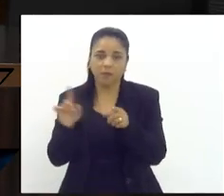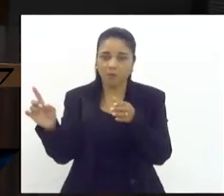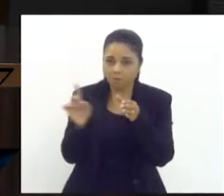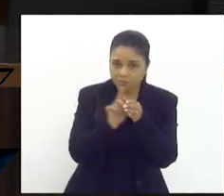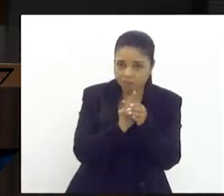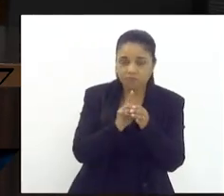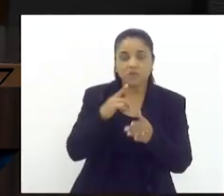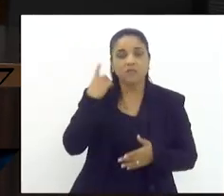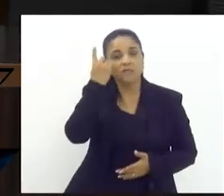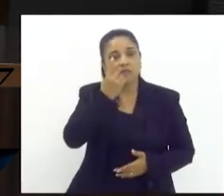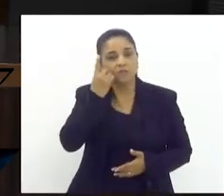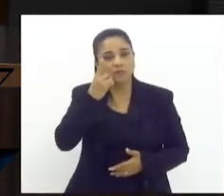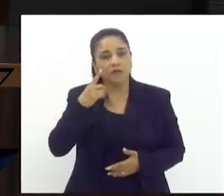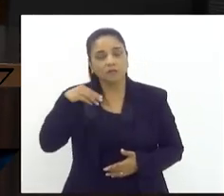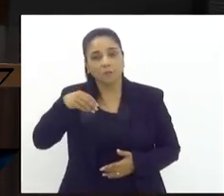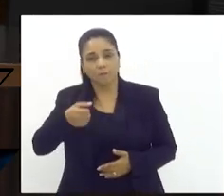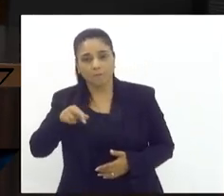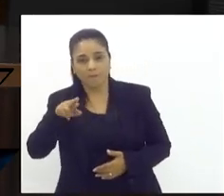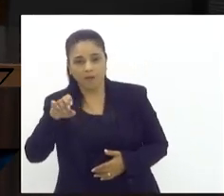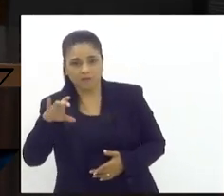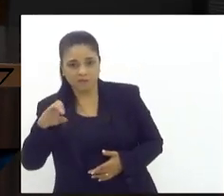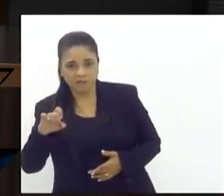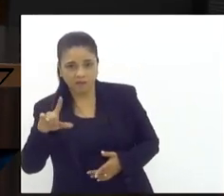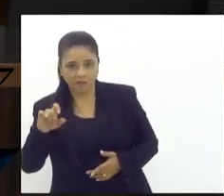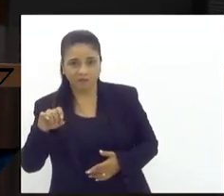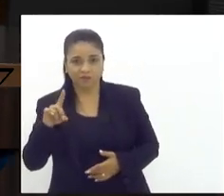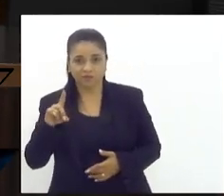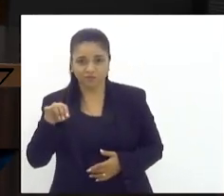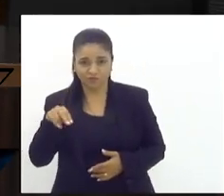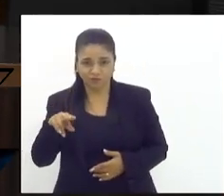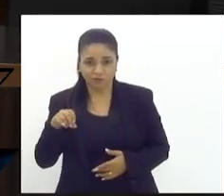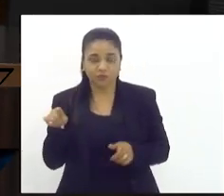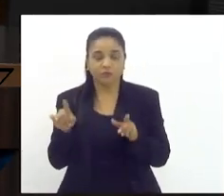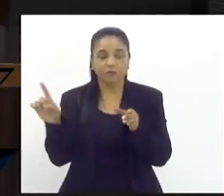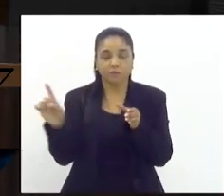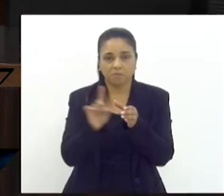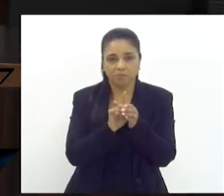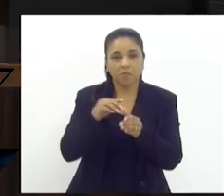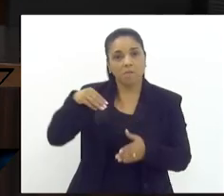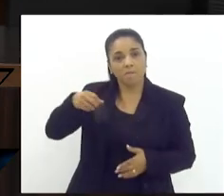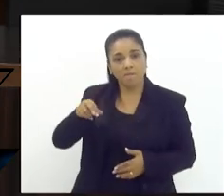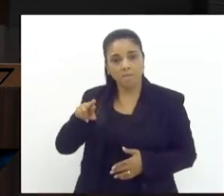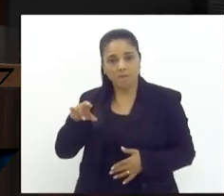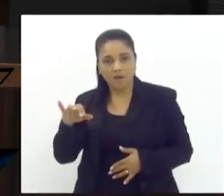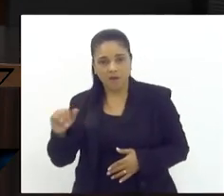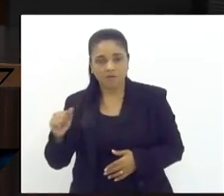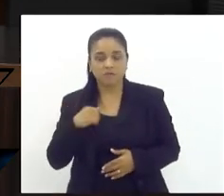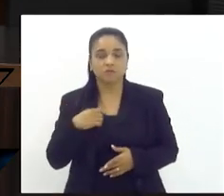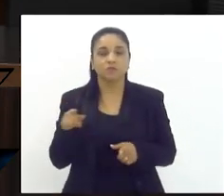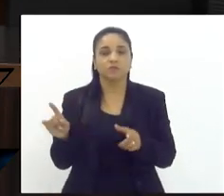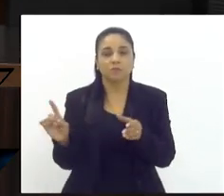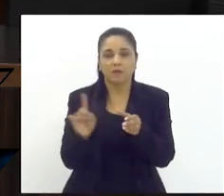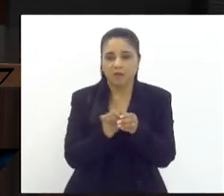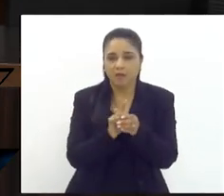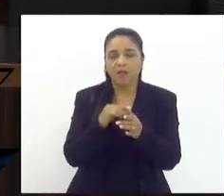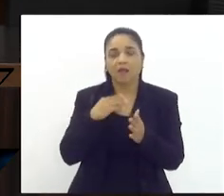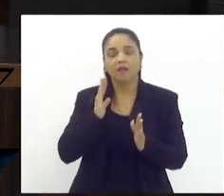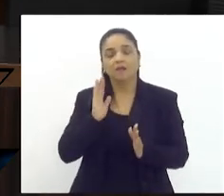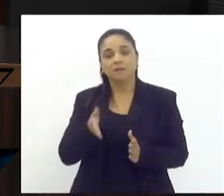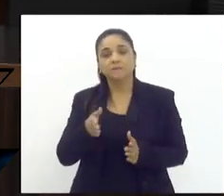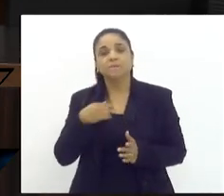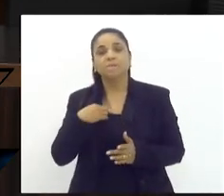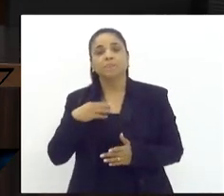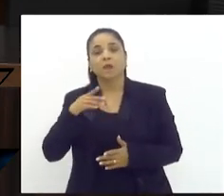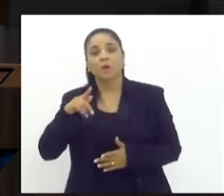Marcelo Dino o deputado Márcio Márcio Gualberto já tinha falado o deputado